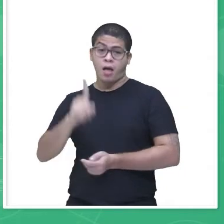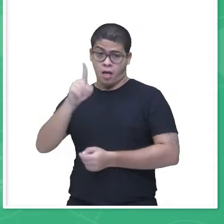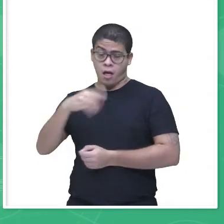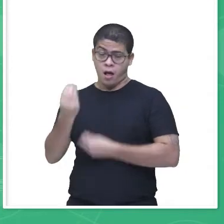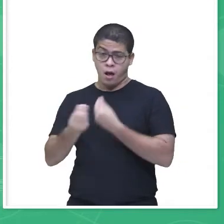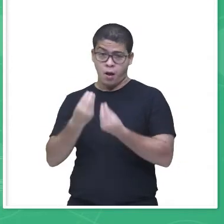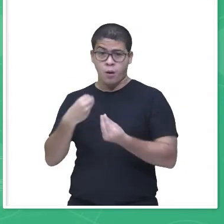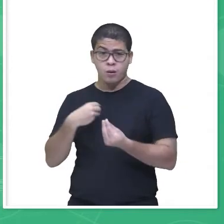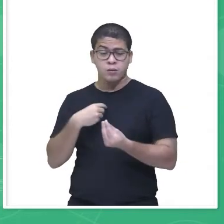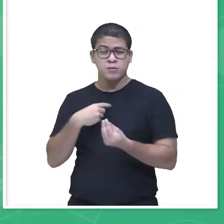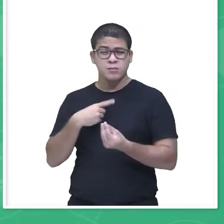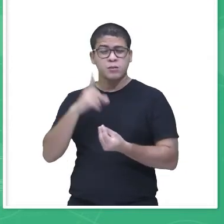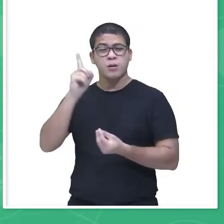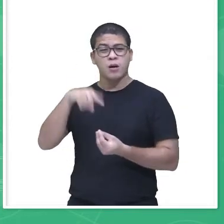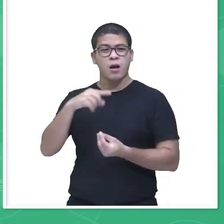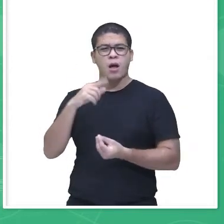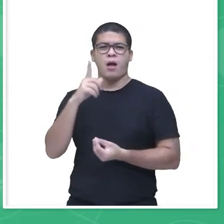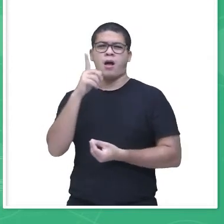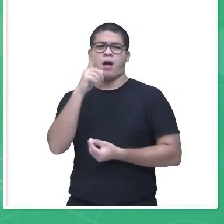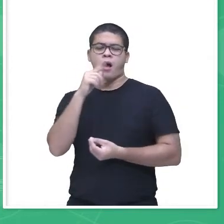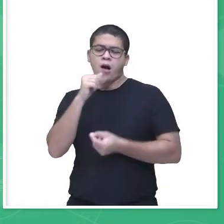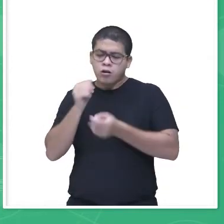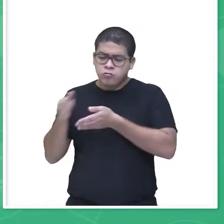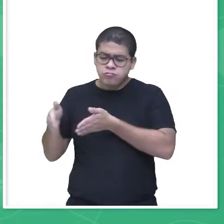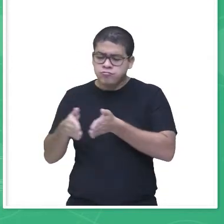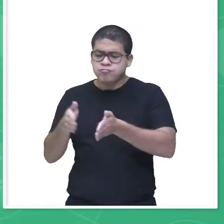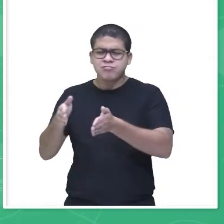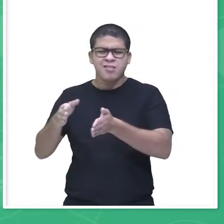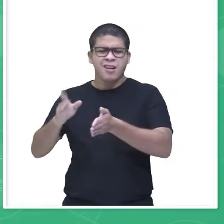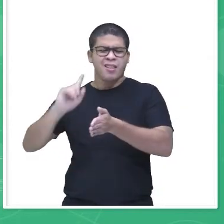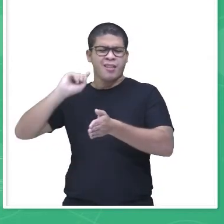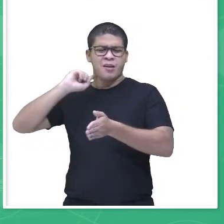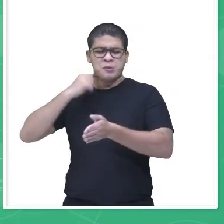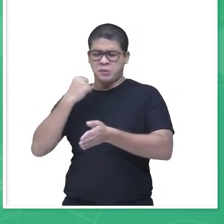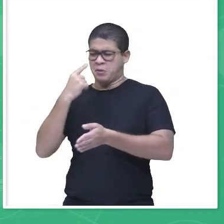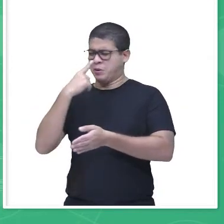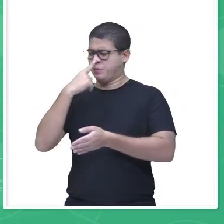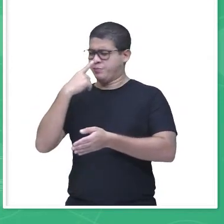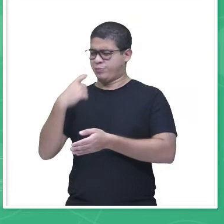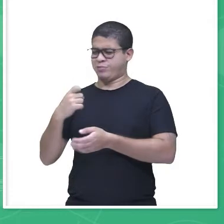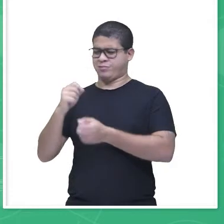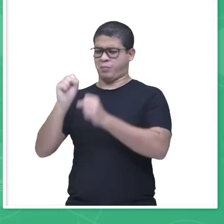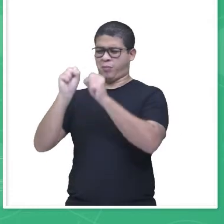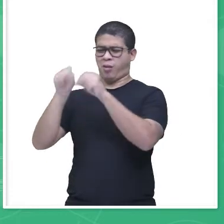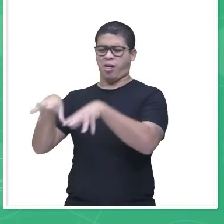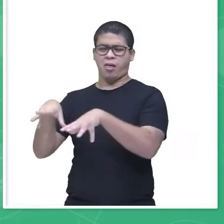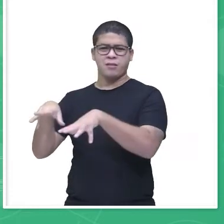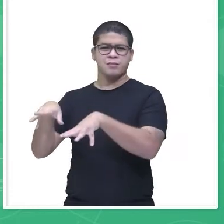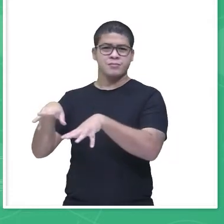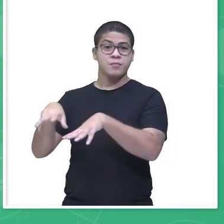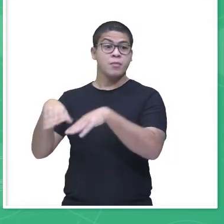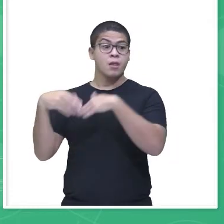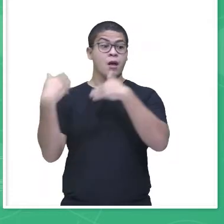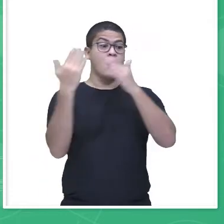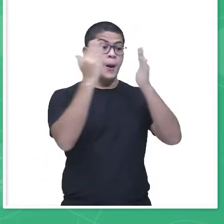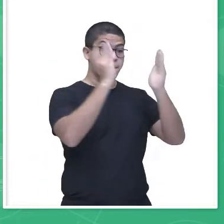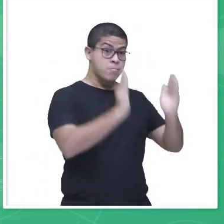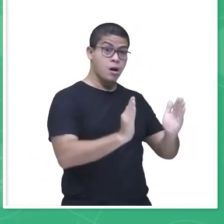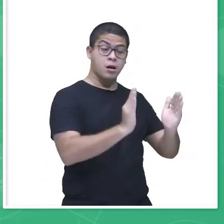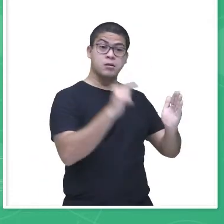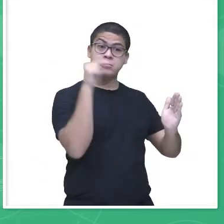praticamente, né? Mas que está todo poluído, e um outro ambiente, uma outra cidade que pegou esse ambiente natural e